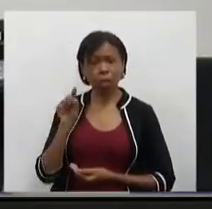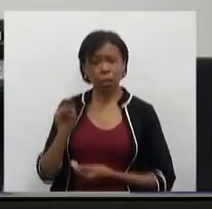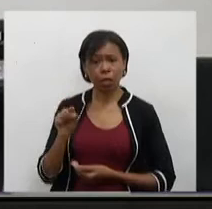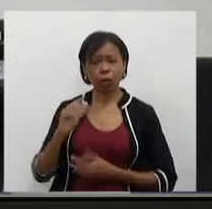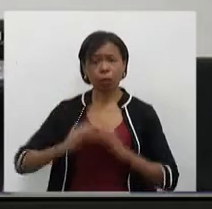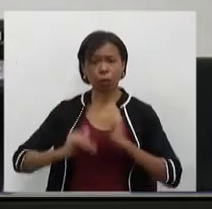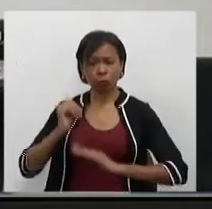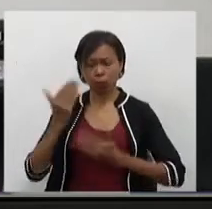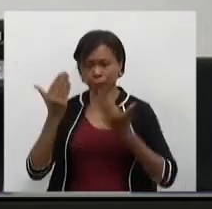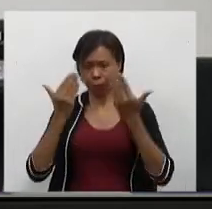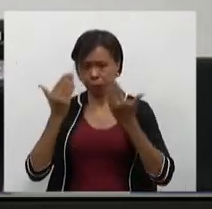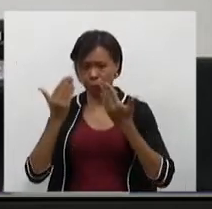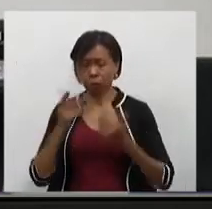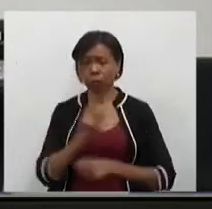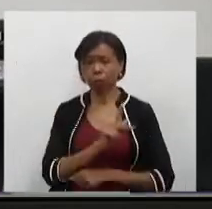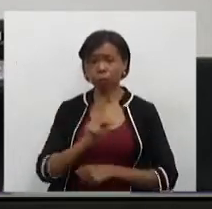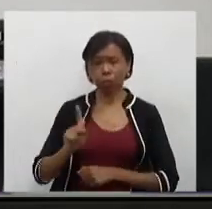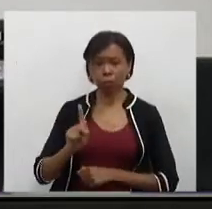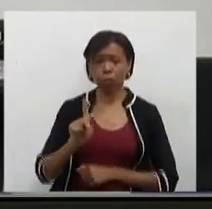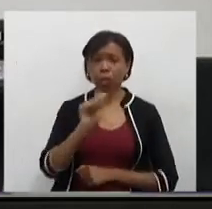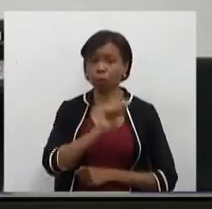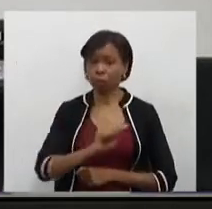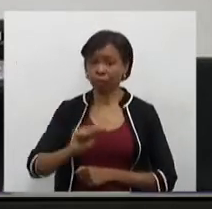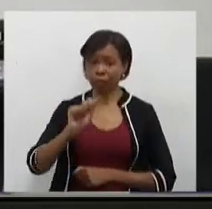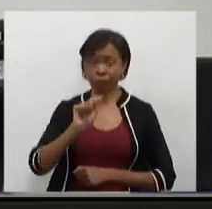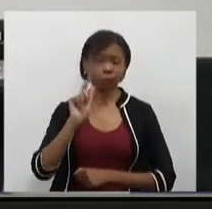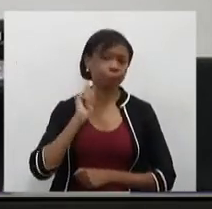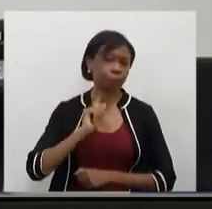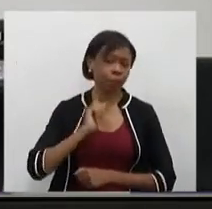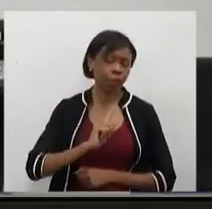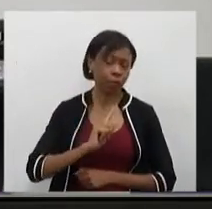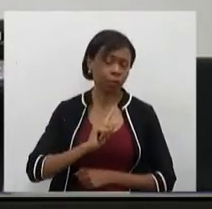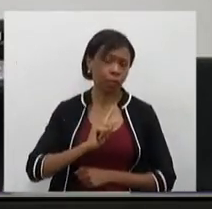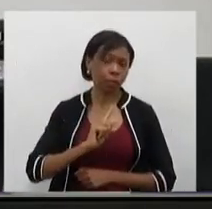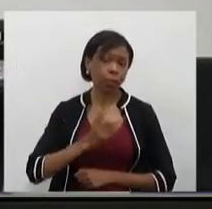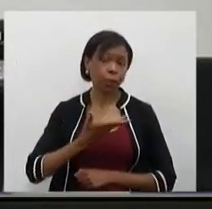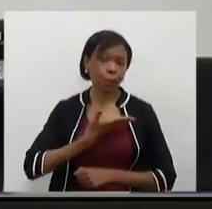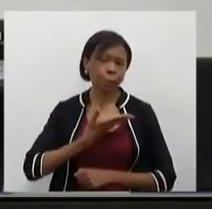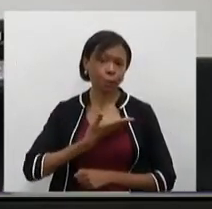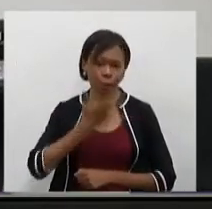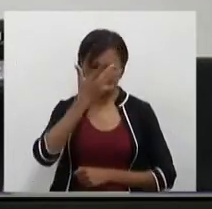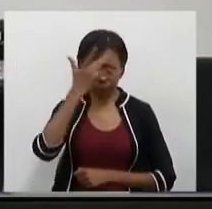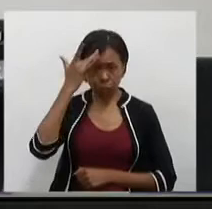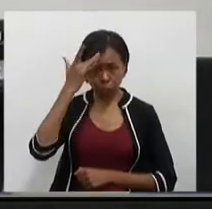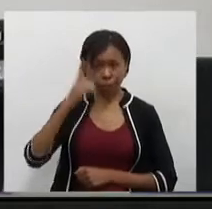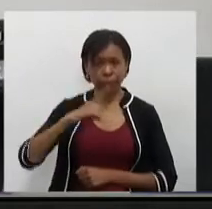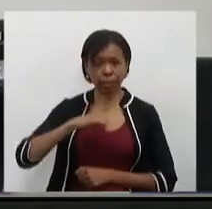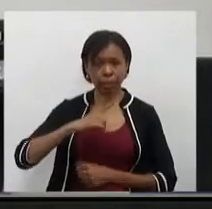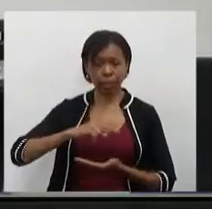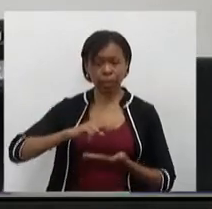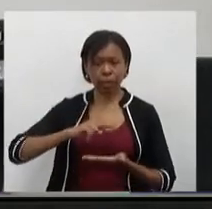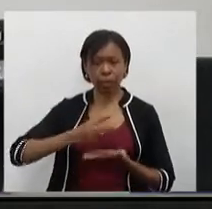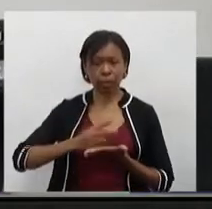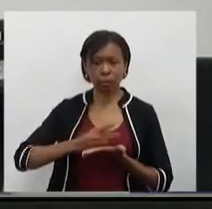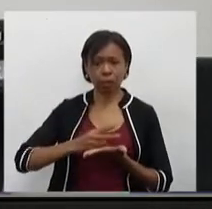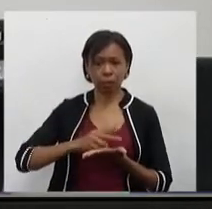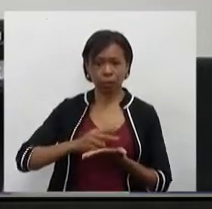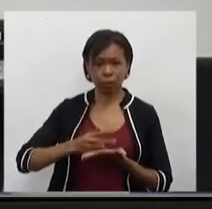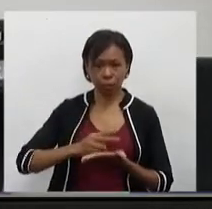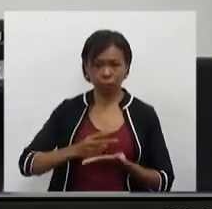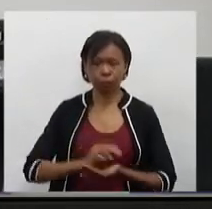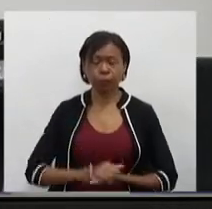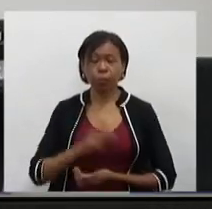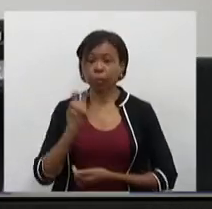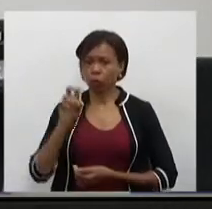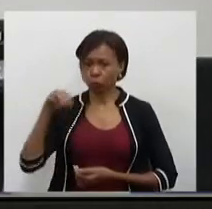da Associação Mineira de Amigos e de Pessoas com Epilepsia. 5 minutos, Denise. Boa